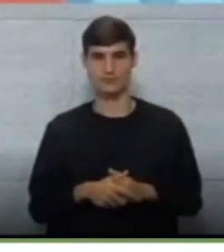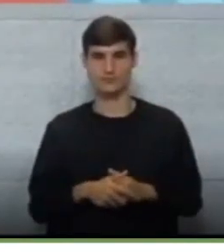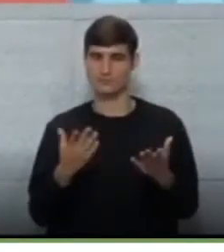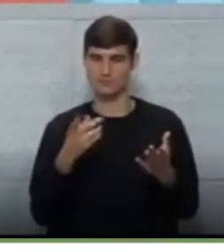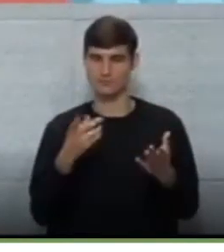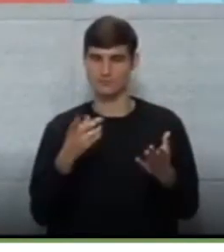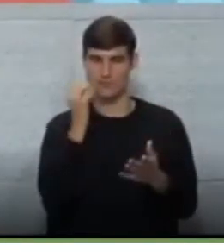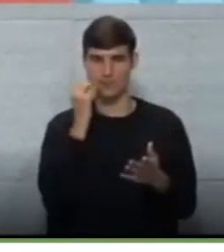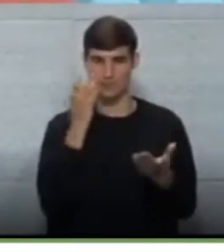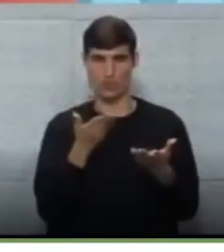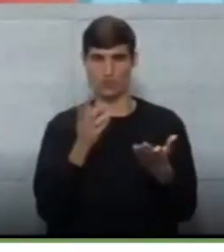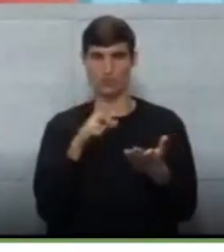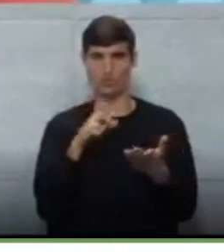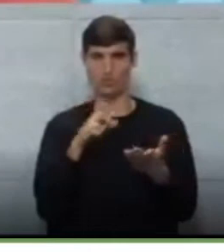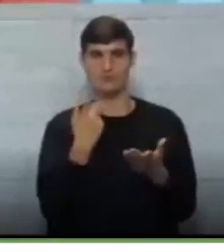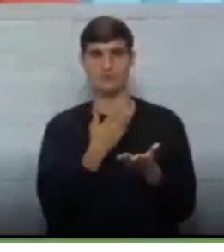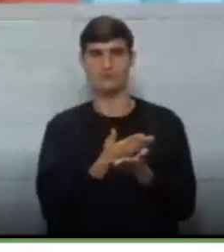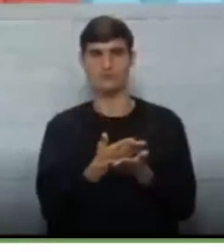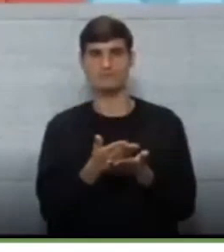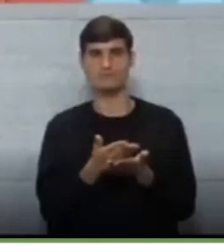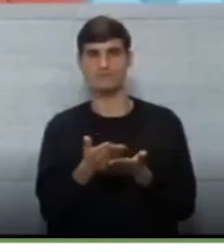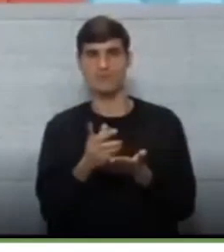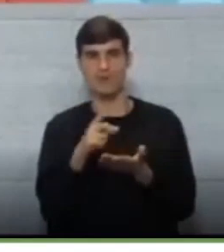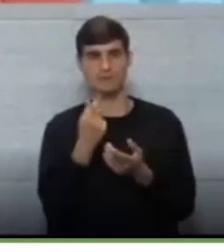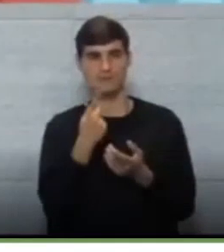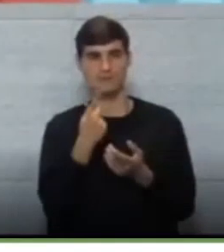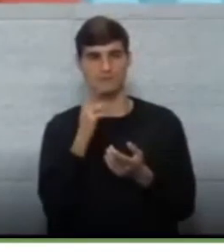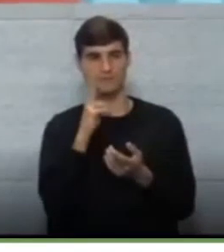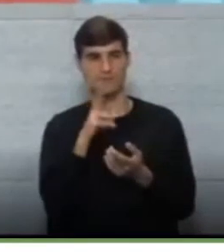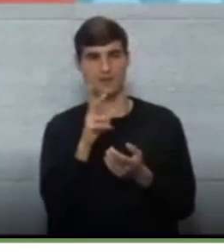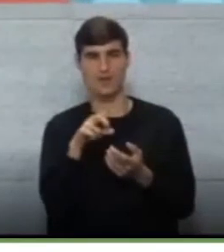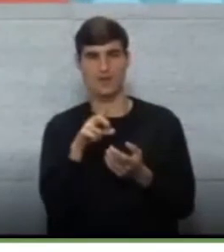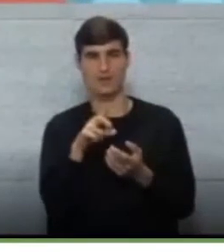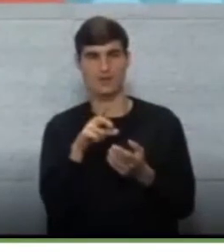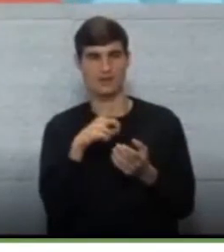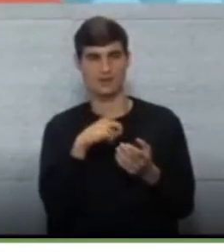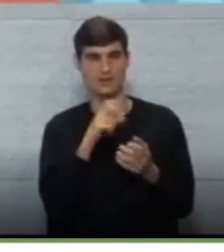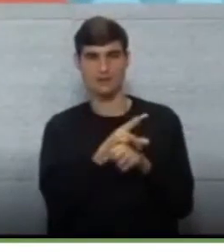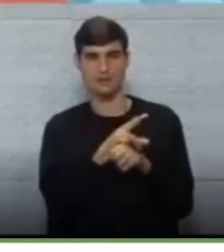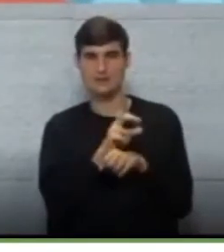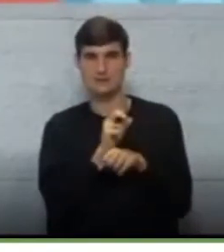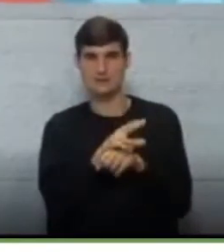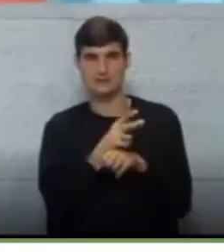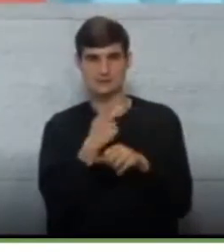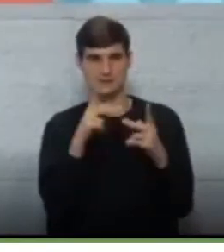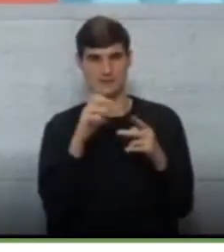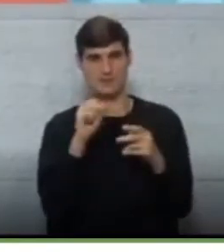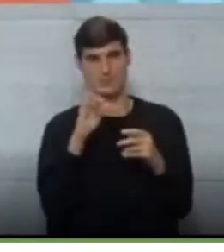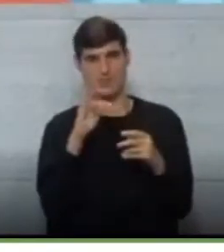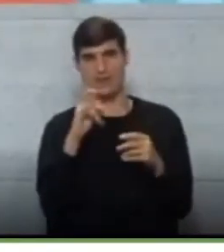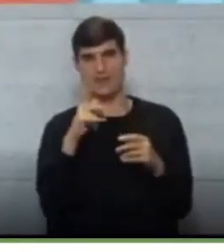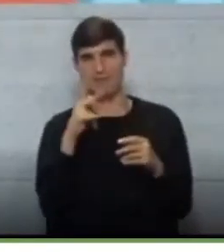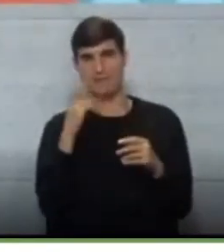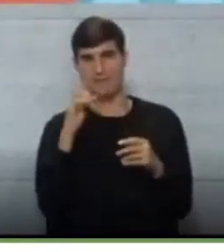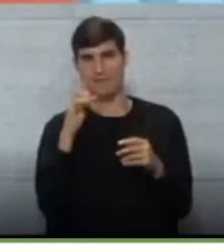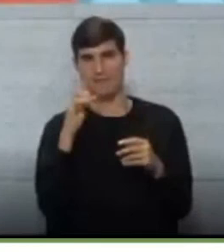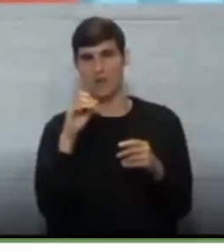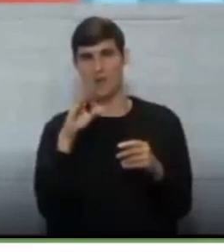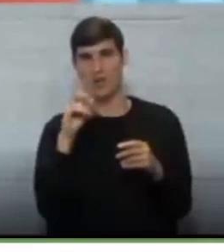desse teste que nós fizemos hoje, nós partimos já do pressuposto de que a contaminação foi direta com estafilococcus, mas é claro que pode ter